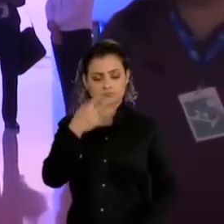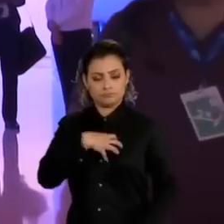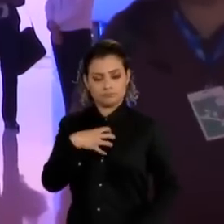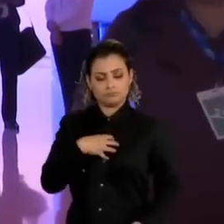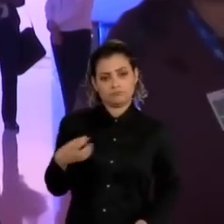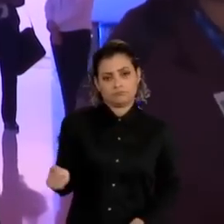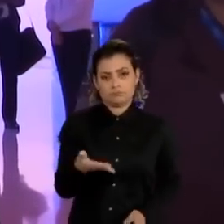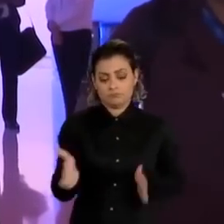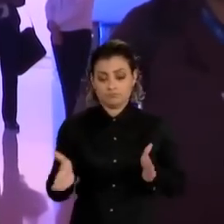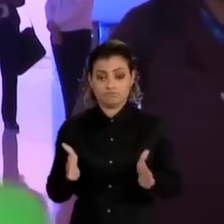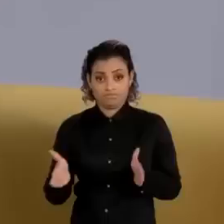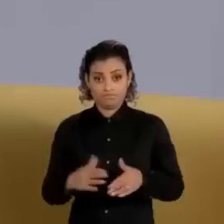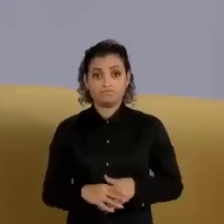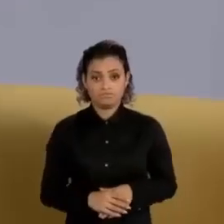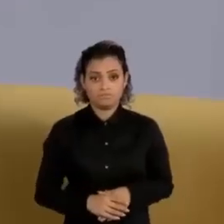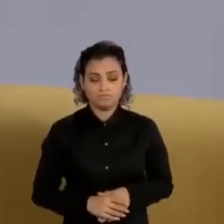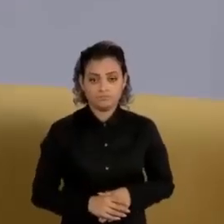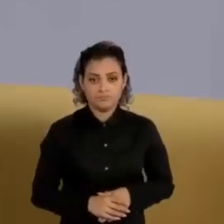momento que a gente tem que atingir.